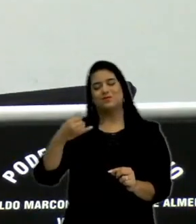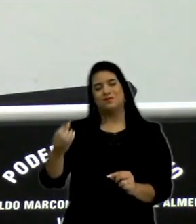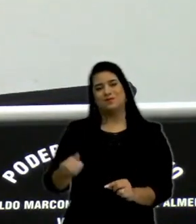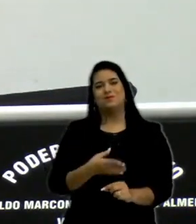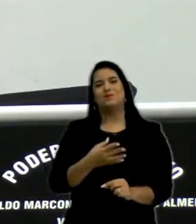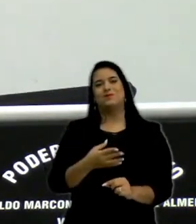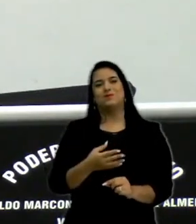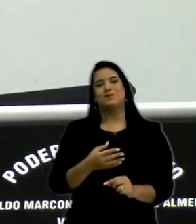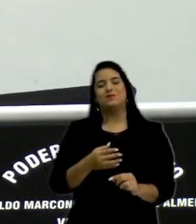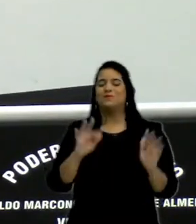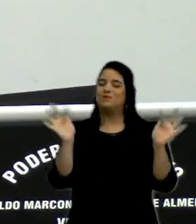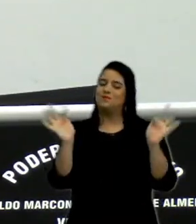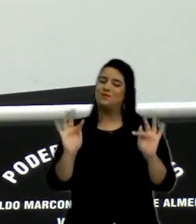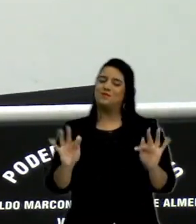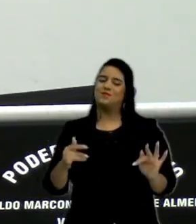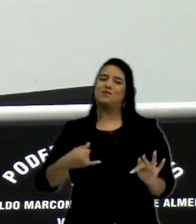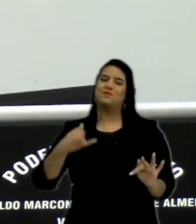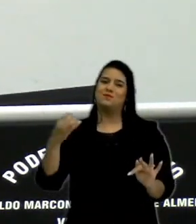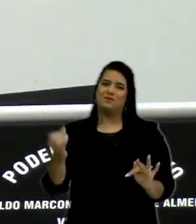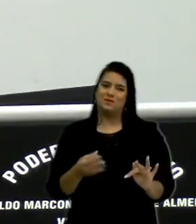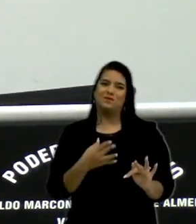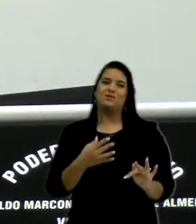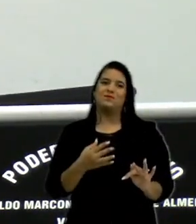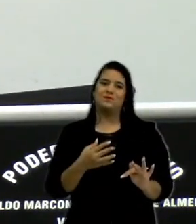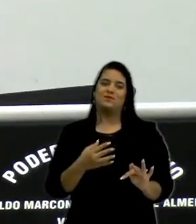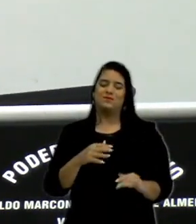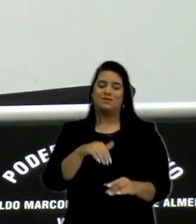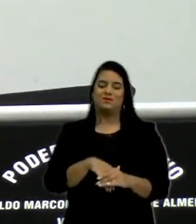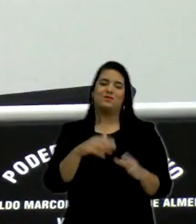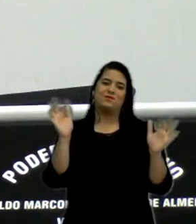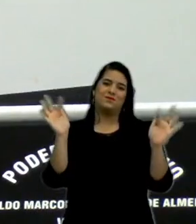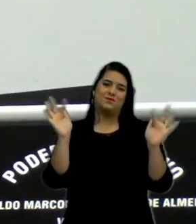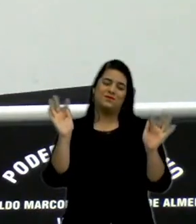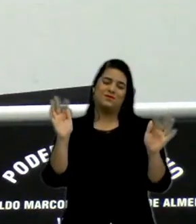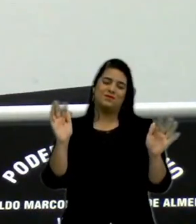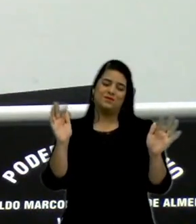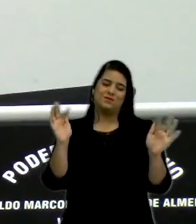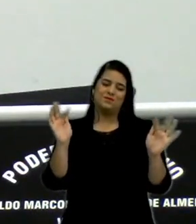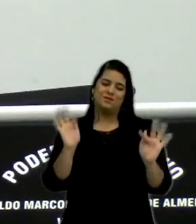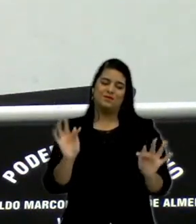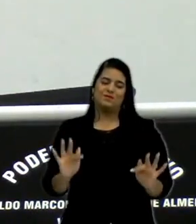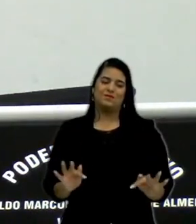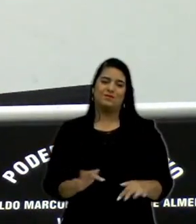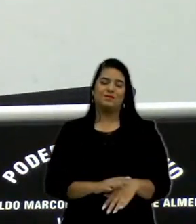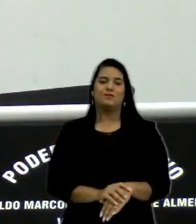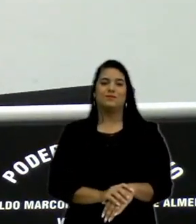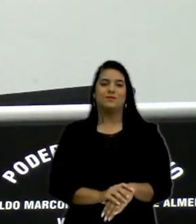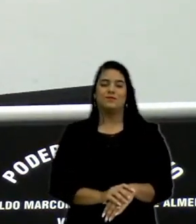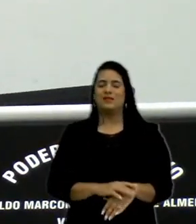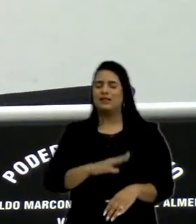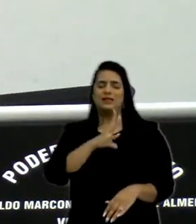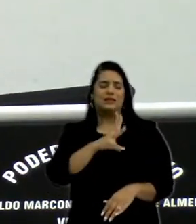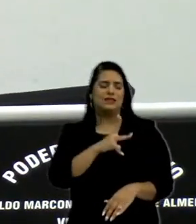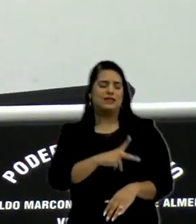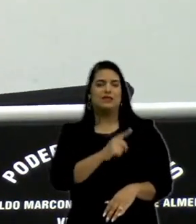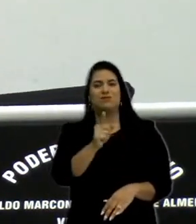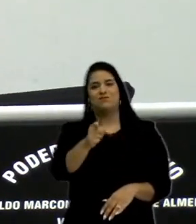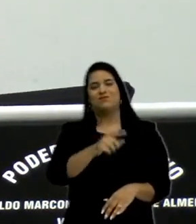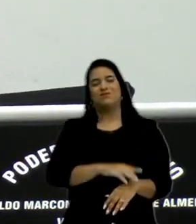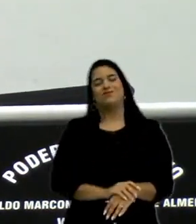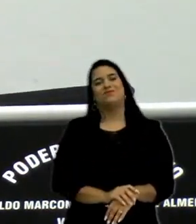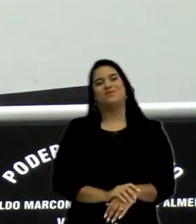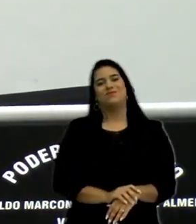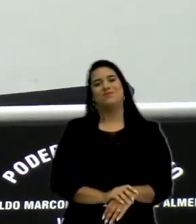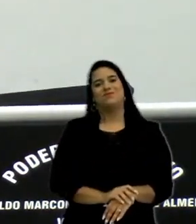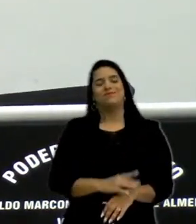um feliz aniversário, esse voto de felicitação, minha filha, e quero dizer que eu lhe amo. E